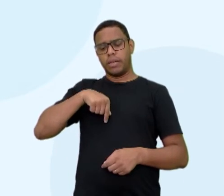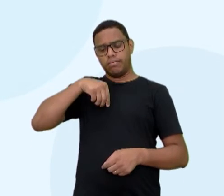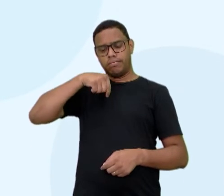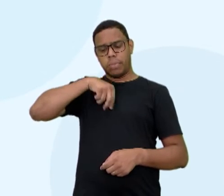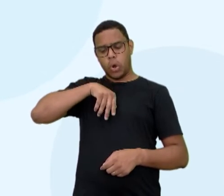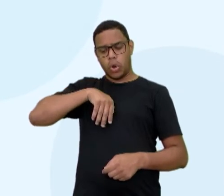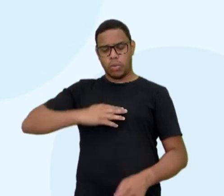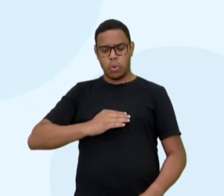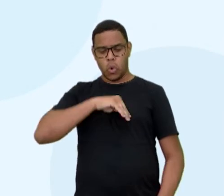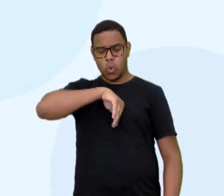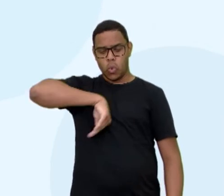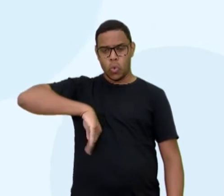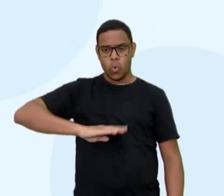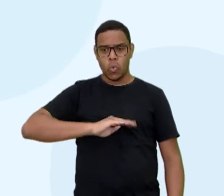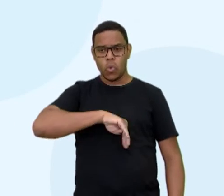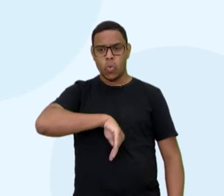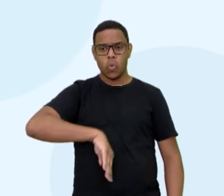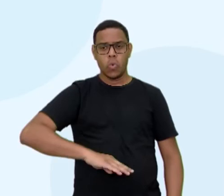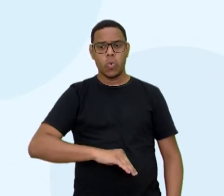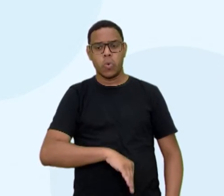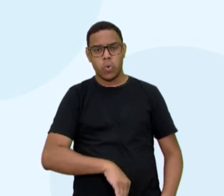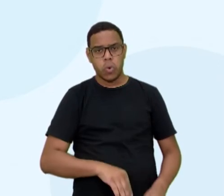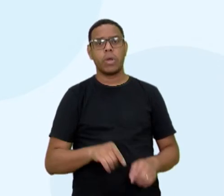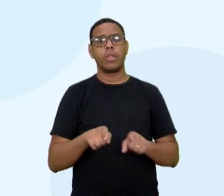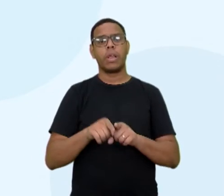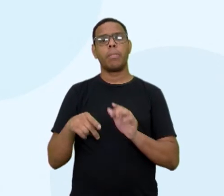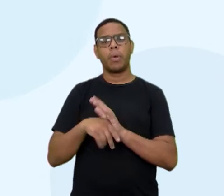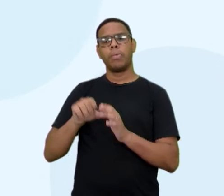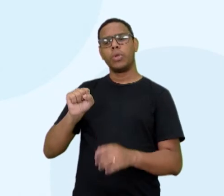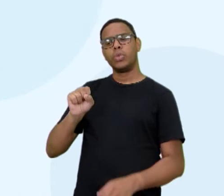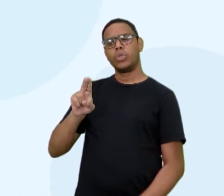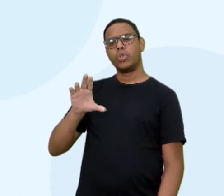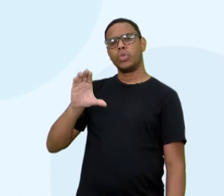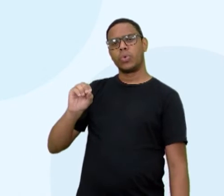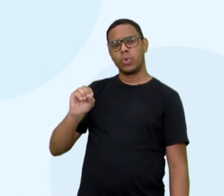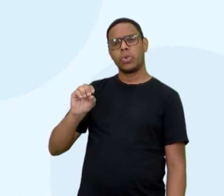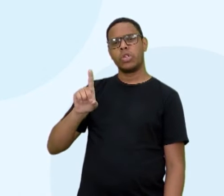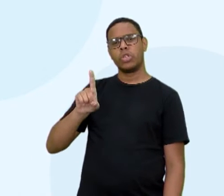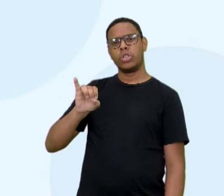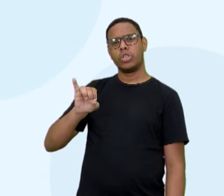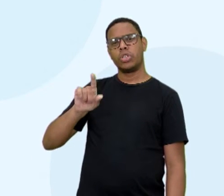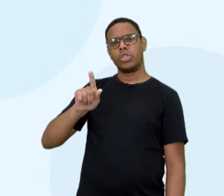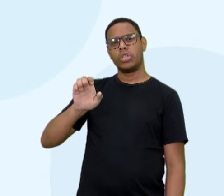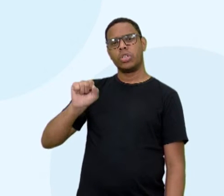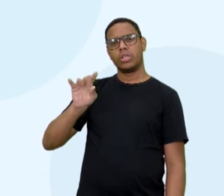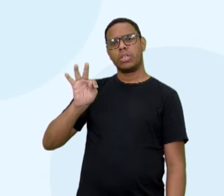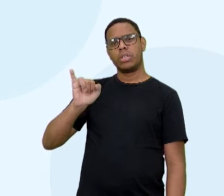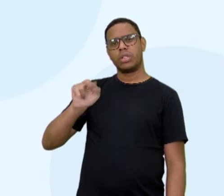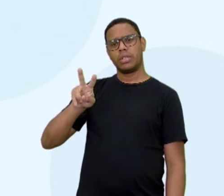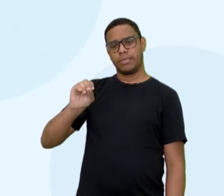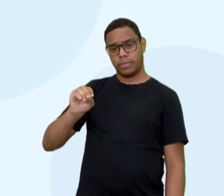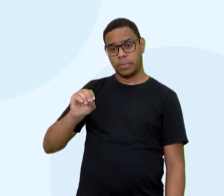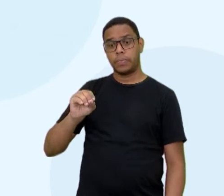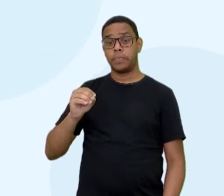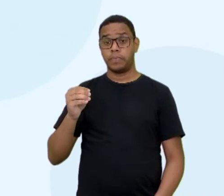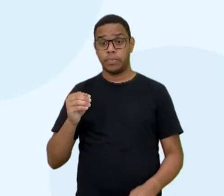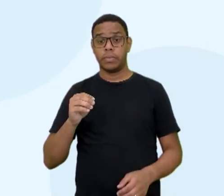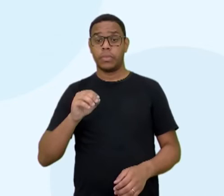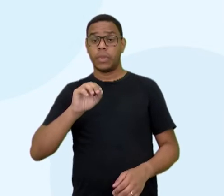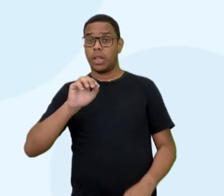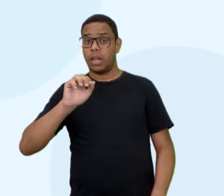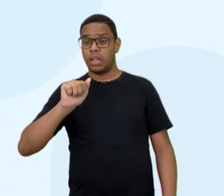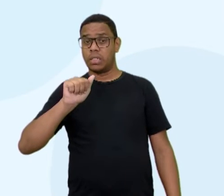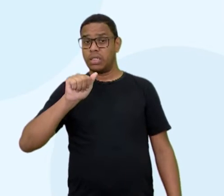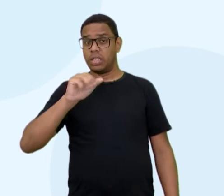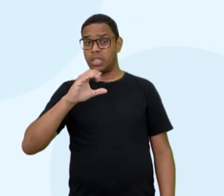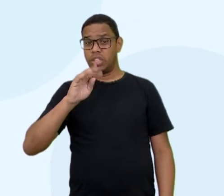aí na produção de mais sucos digestivos. Então a acetilcolina promove o que a gente